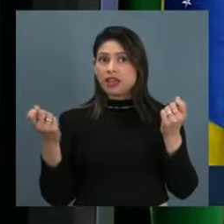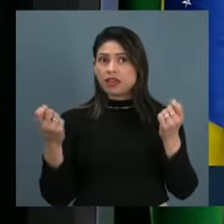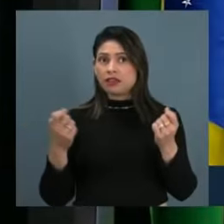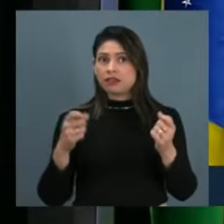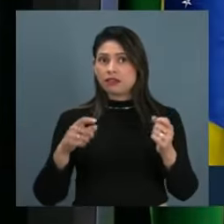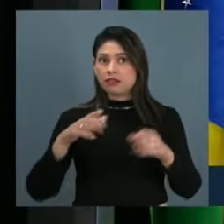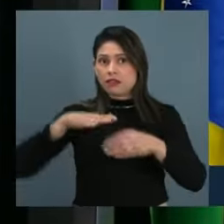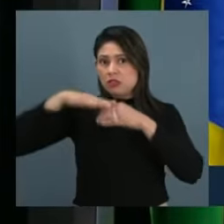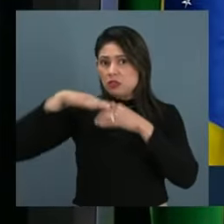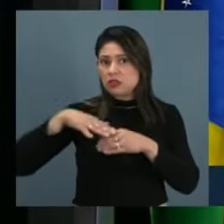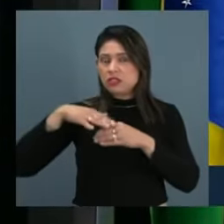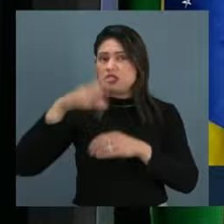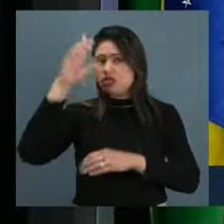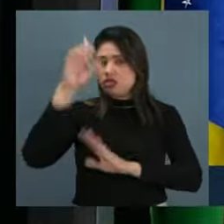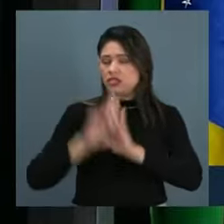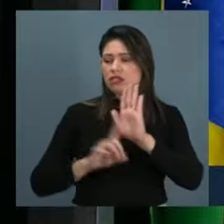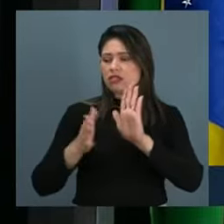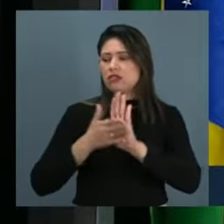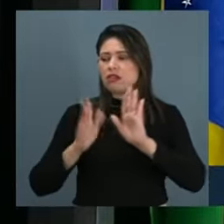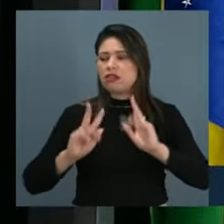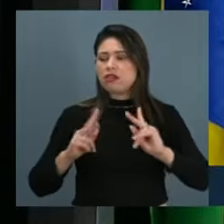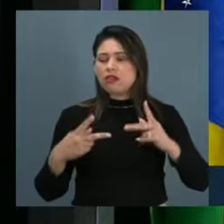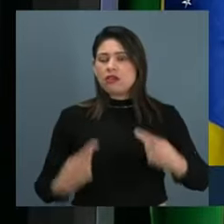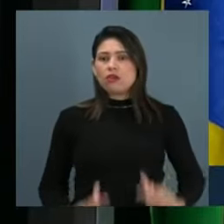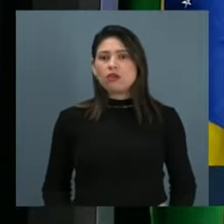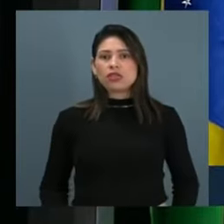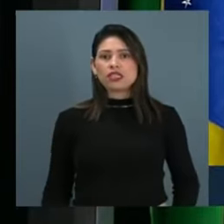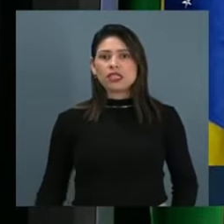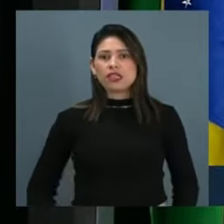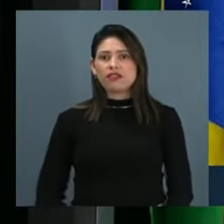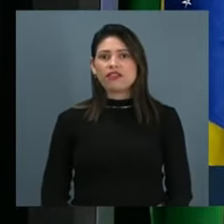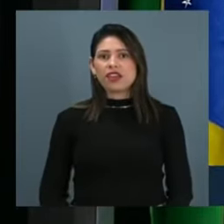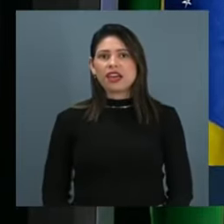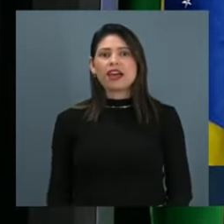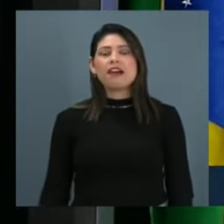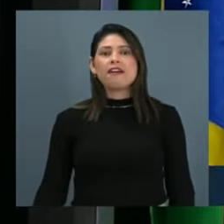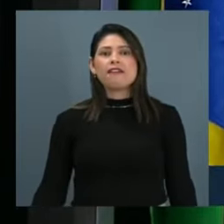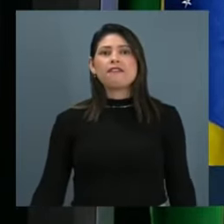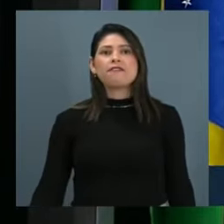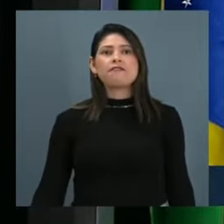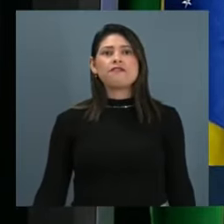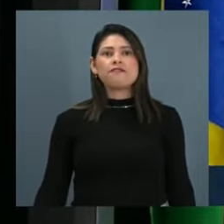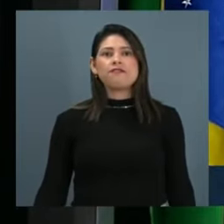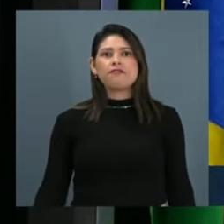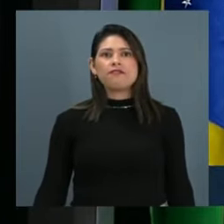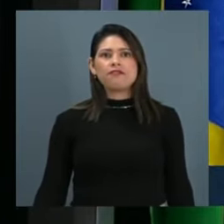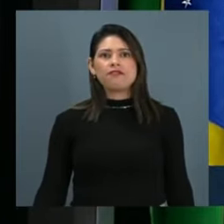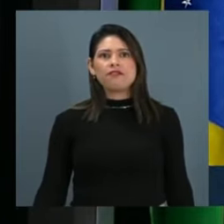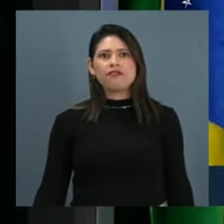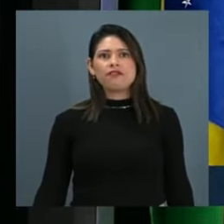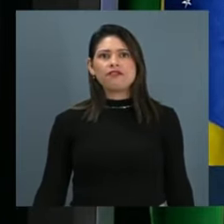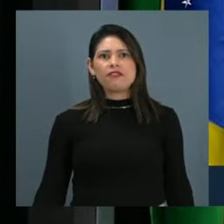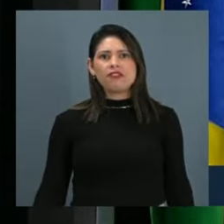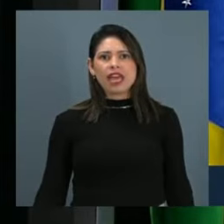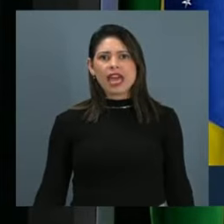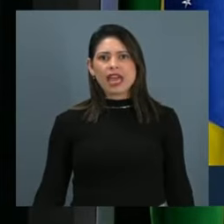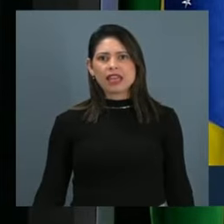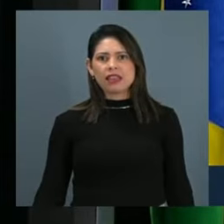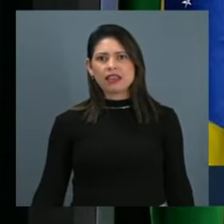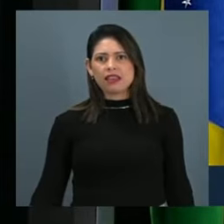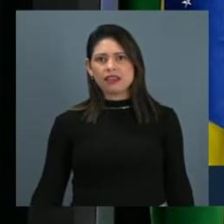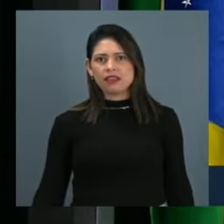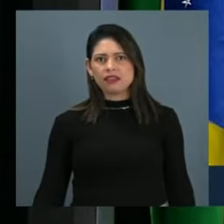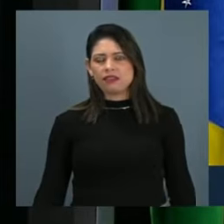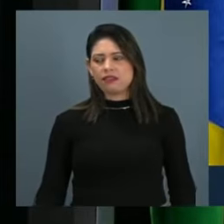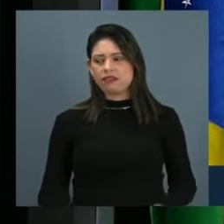nós temos um ministro sancionado globalmente, que é Alexandre de Moraes. Mas eu não esperava, senador